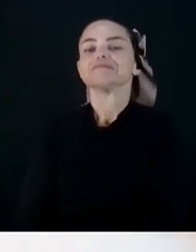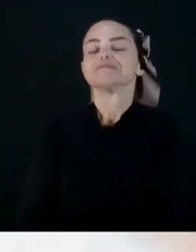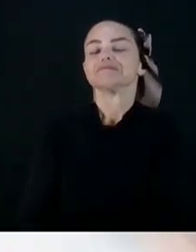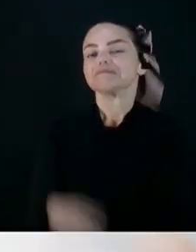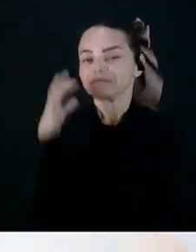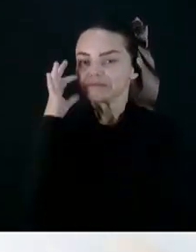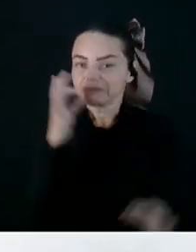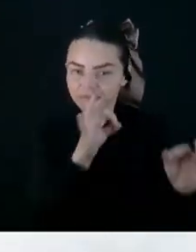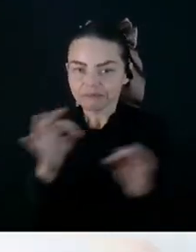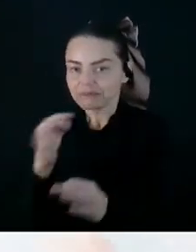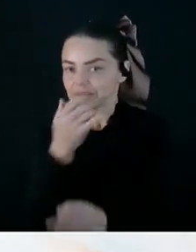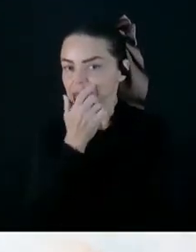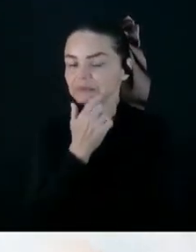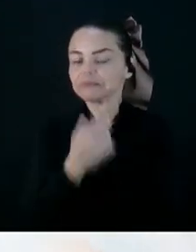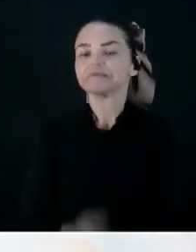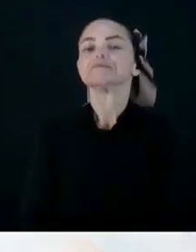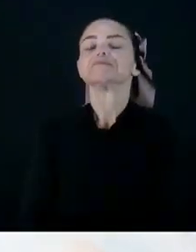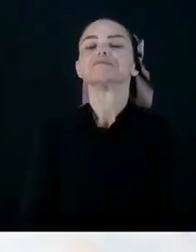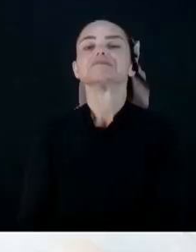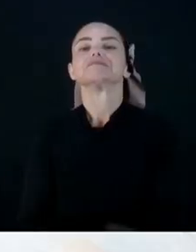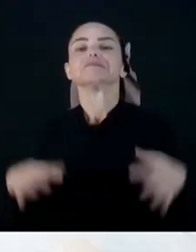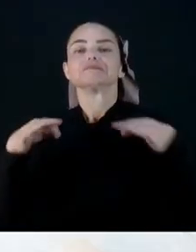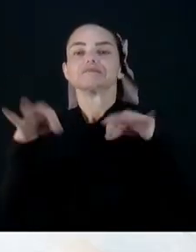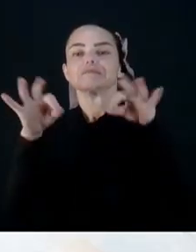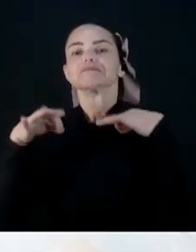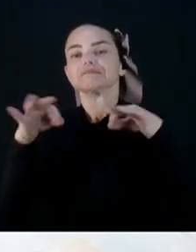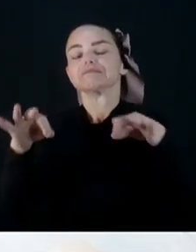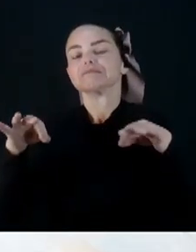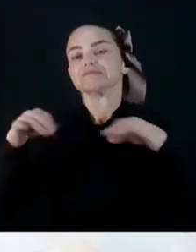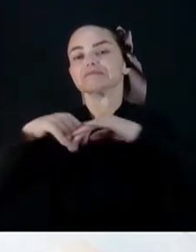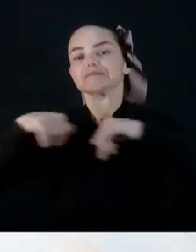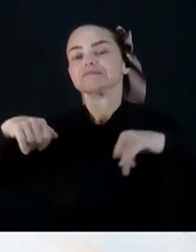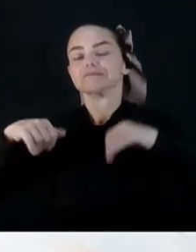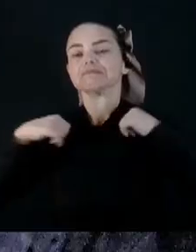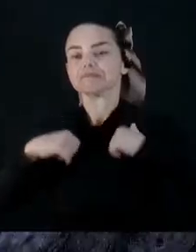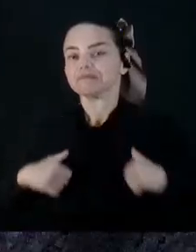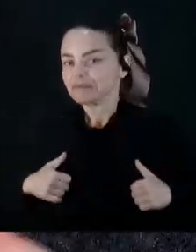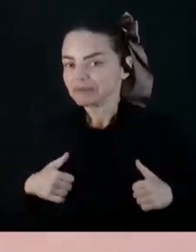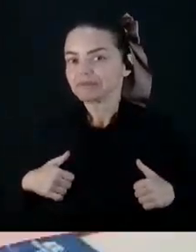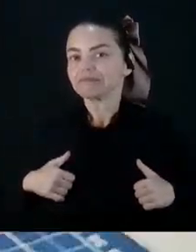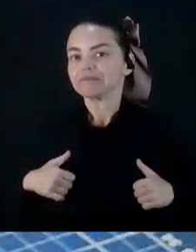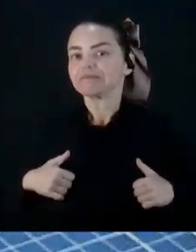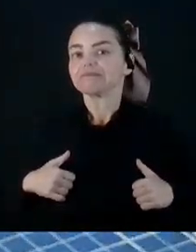Então, desse saquinho, ele pode virar uma mochila saquinho, né?